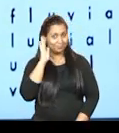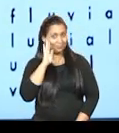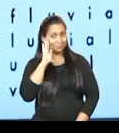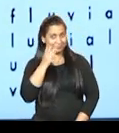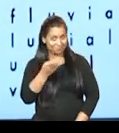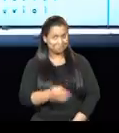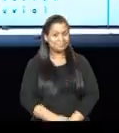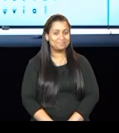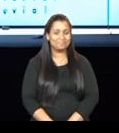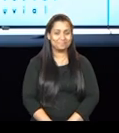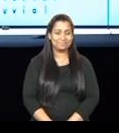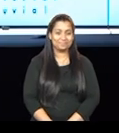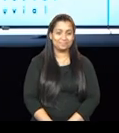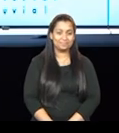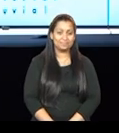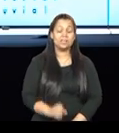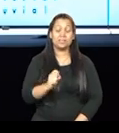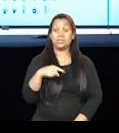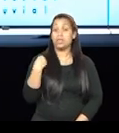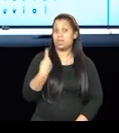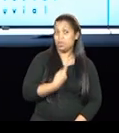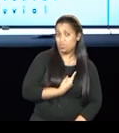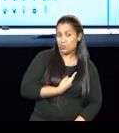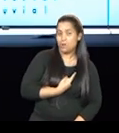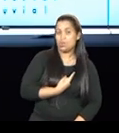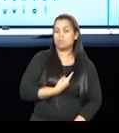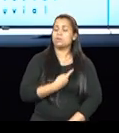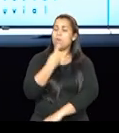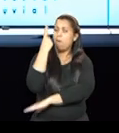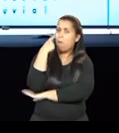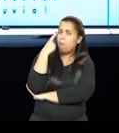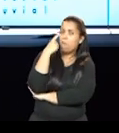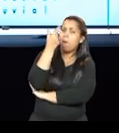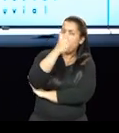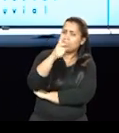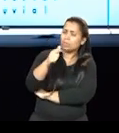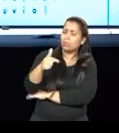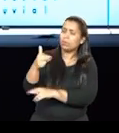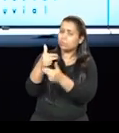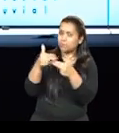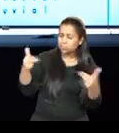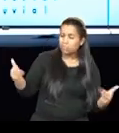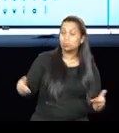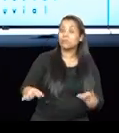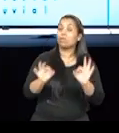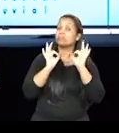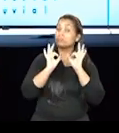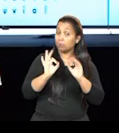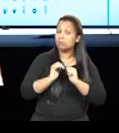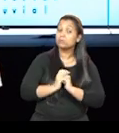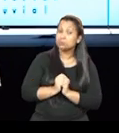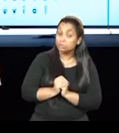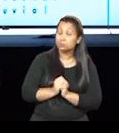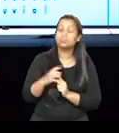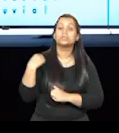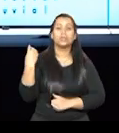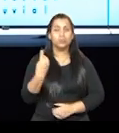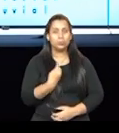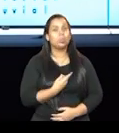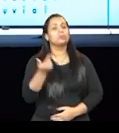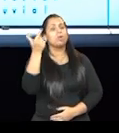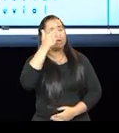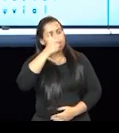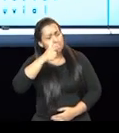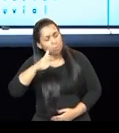Interessante, né? Se nós ficássemos aqui observando outros detalhes, com certeza chegaríamos também a